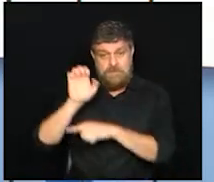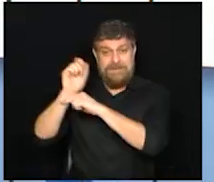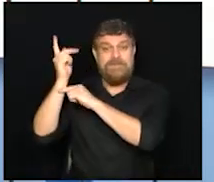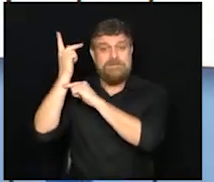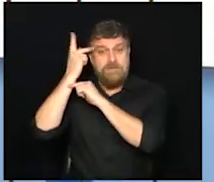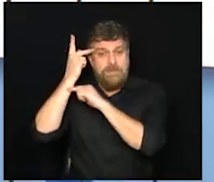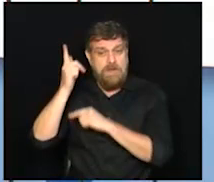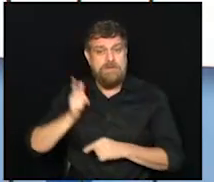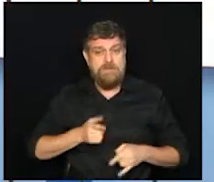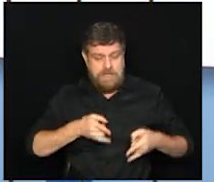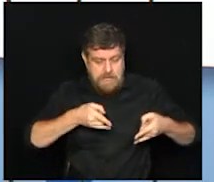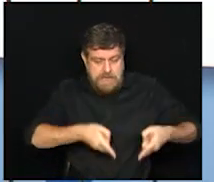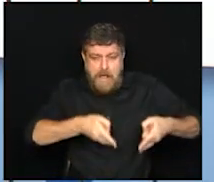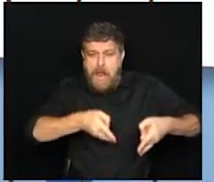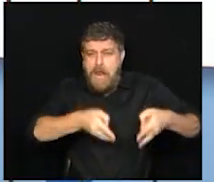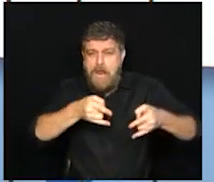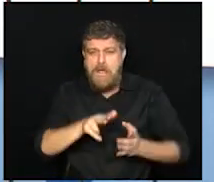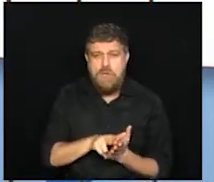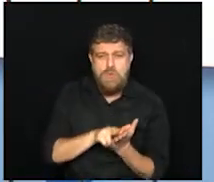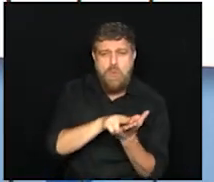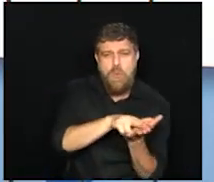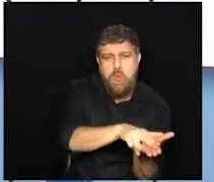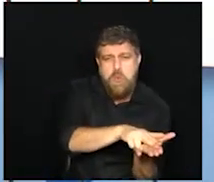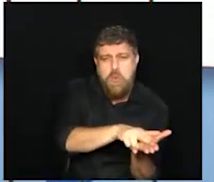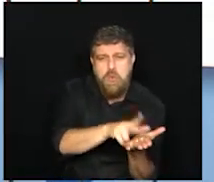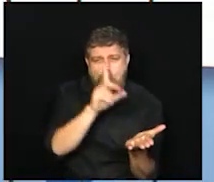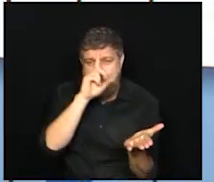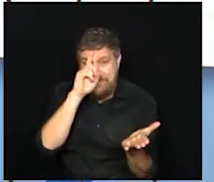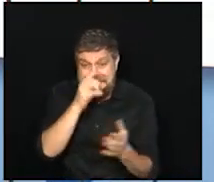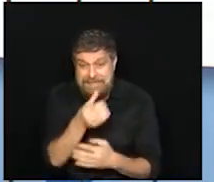olha, a ocupação de leitos no estado é de